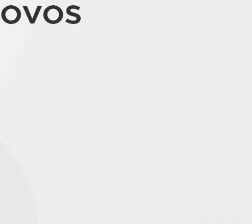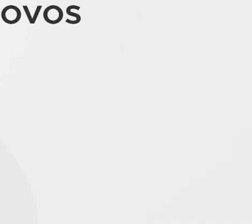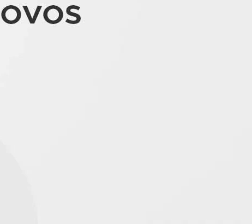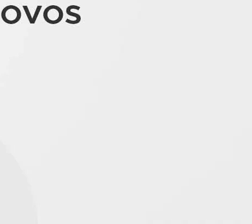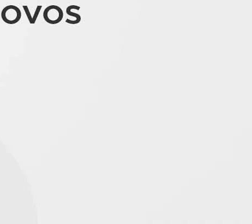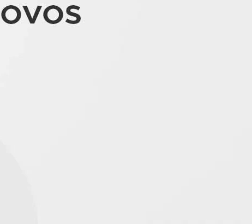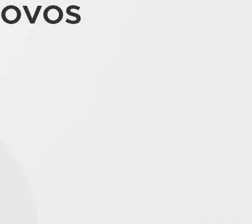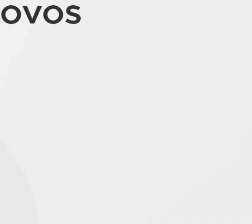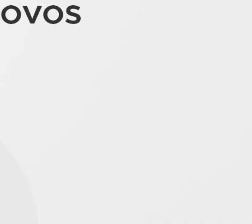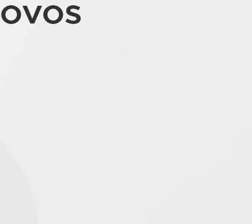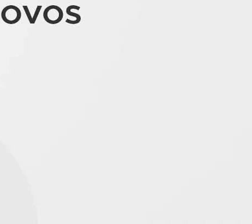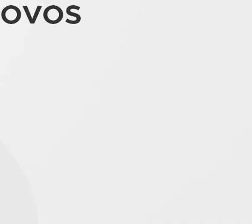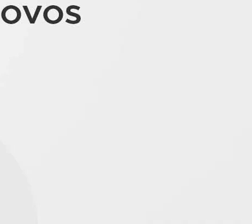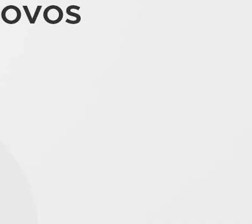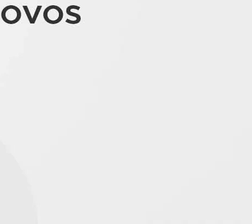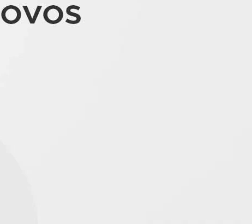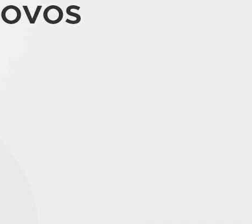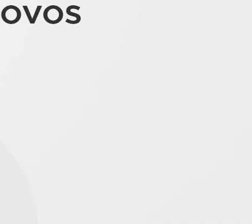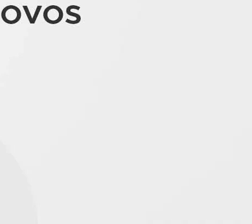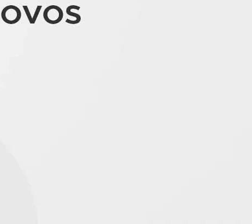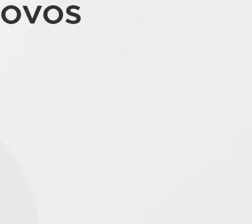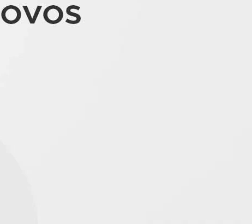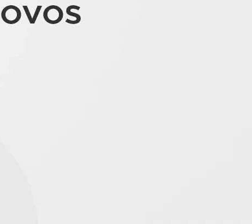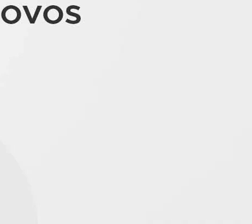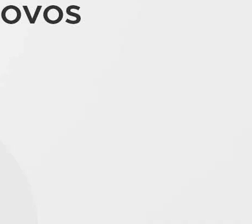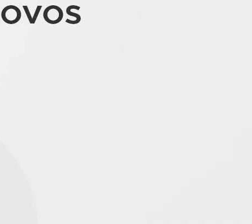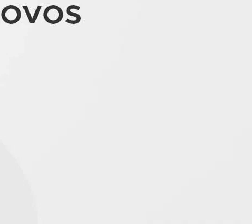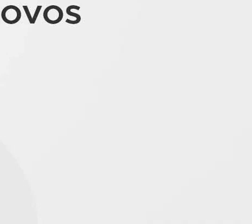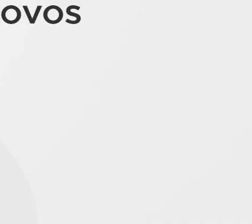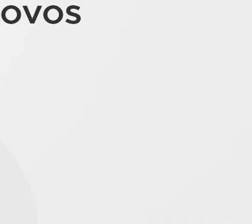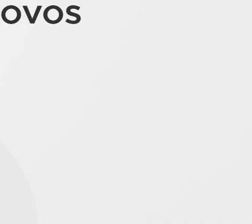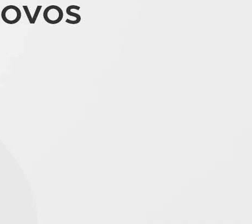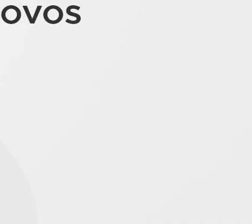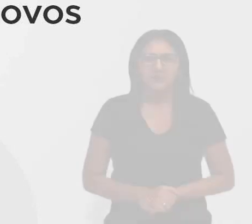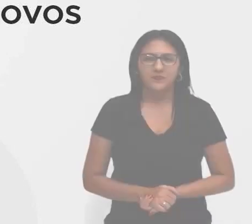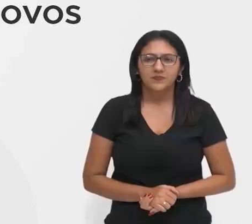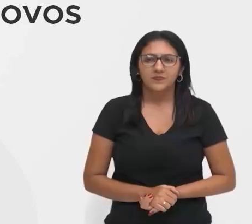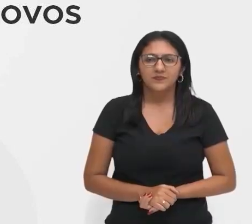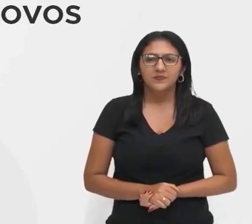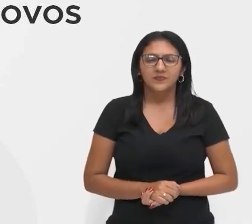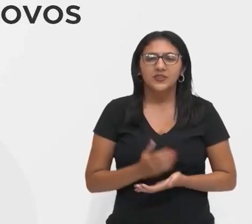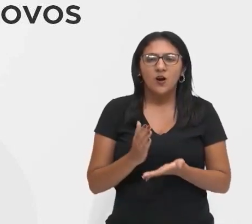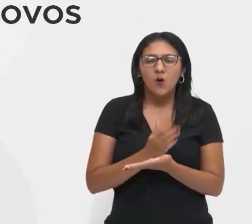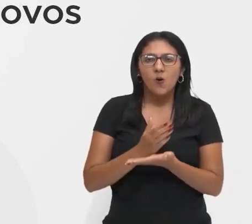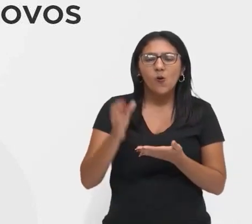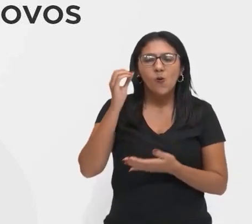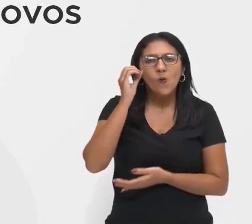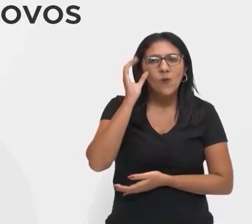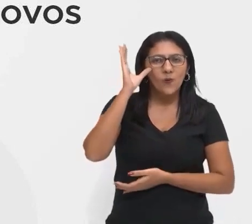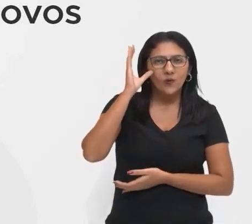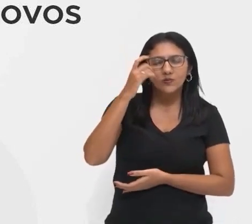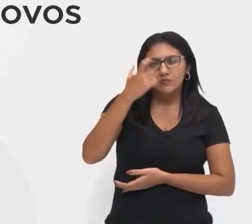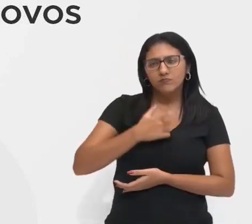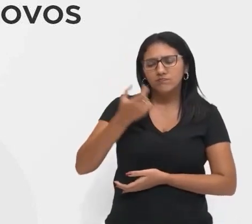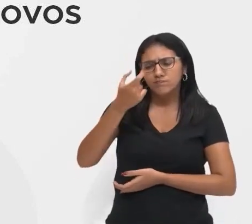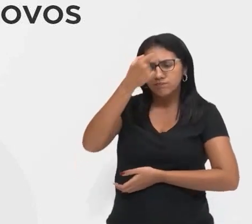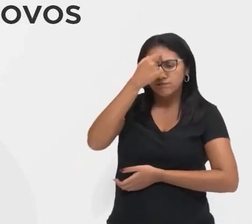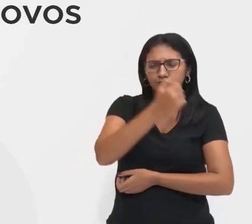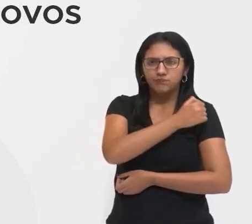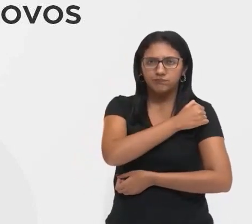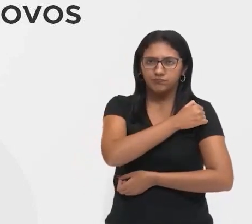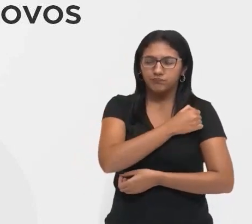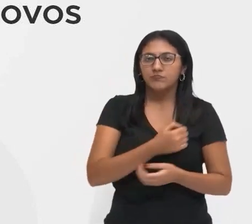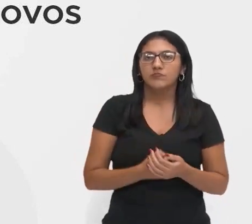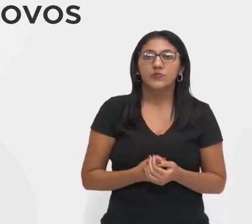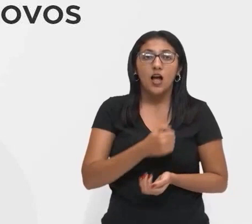Assim, quando mais troca eles fizerem, mais fixado na mente este conhecimento fica. Os alunos passam a